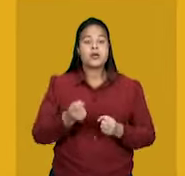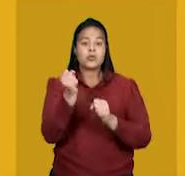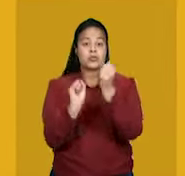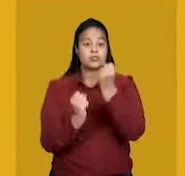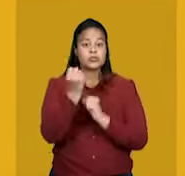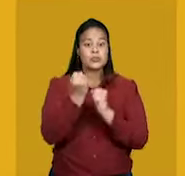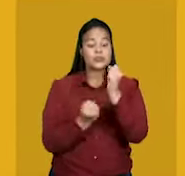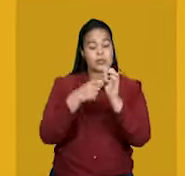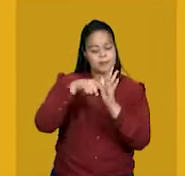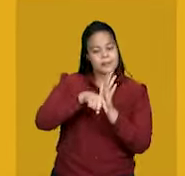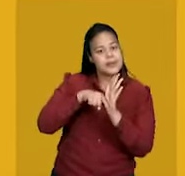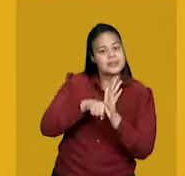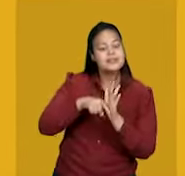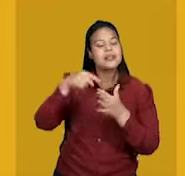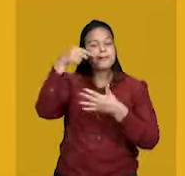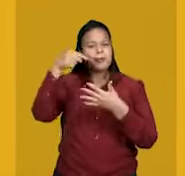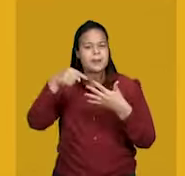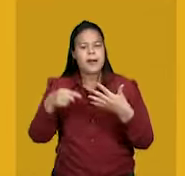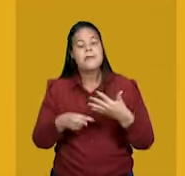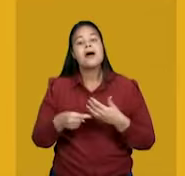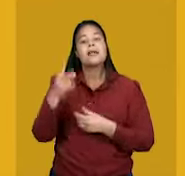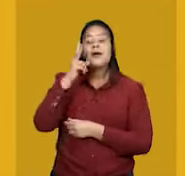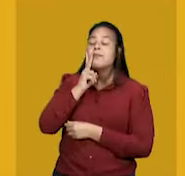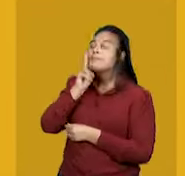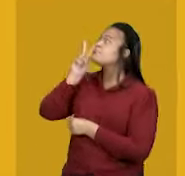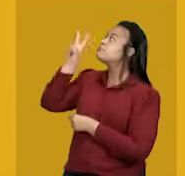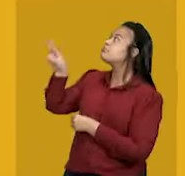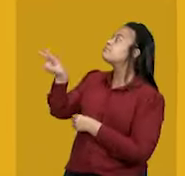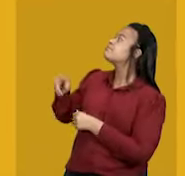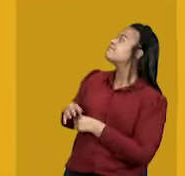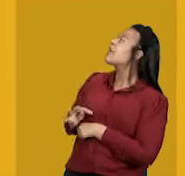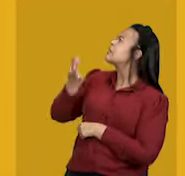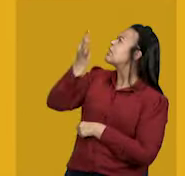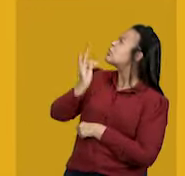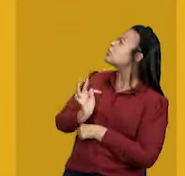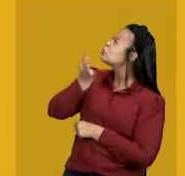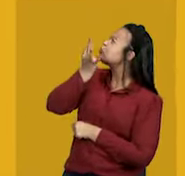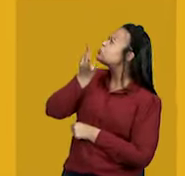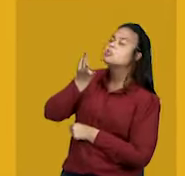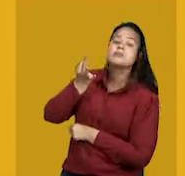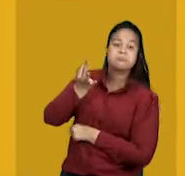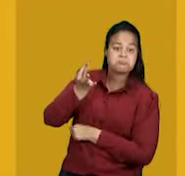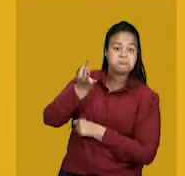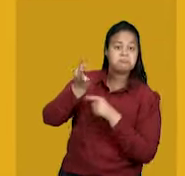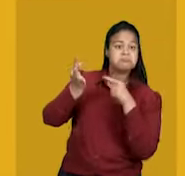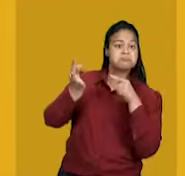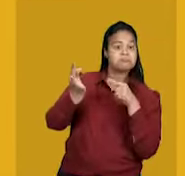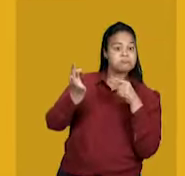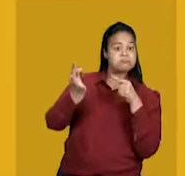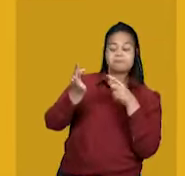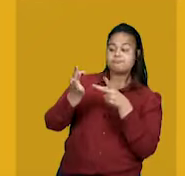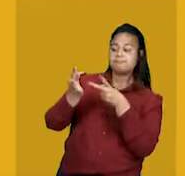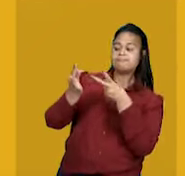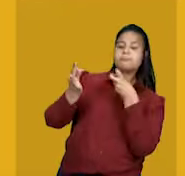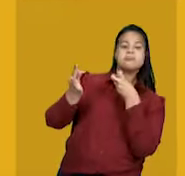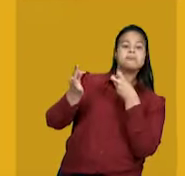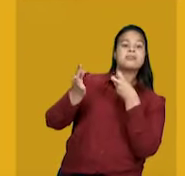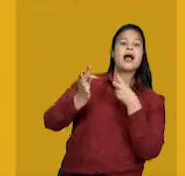ciência, etc. Então, veja só, a tecnologia, ela trata das